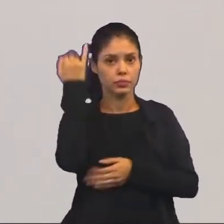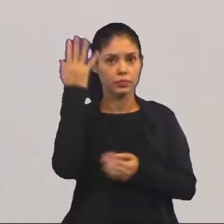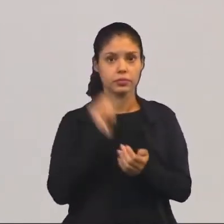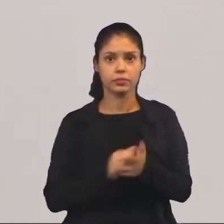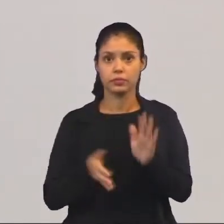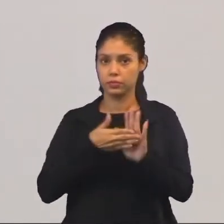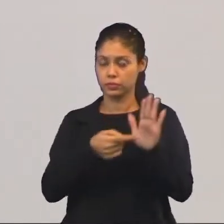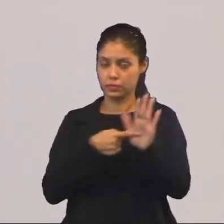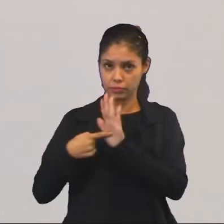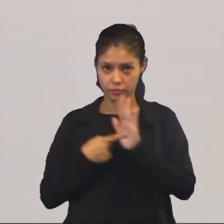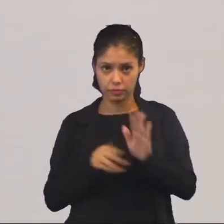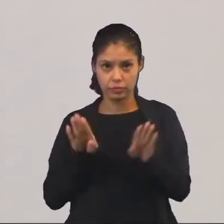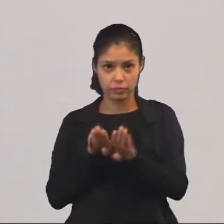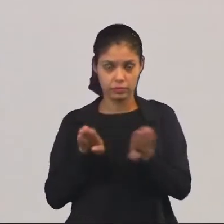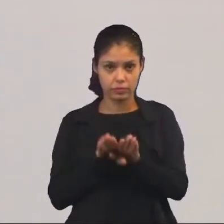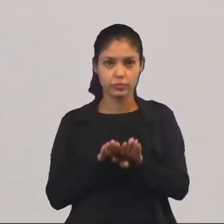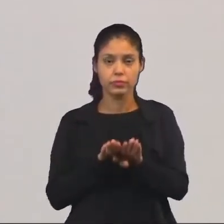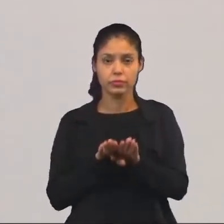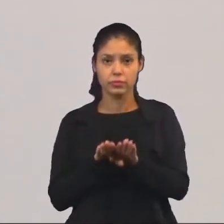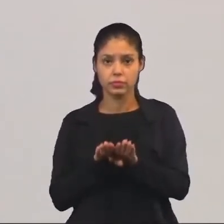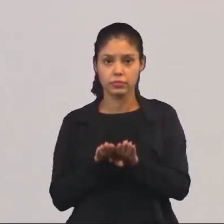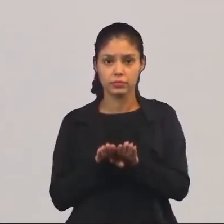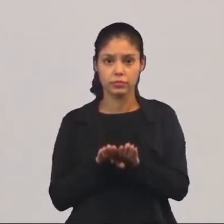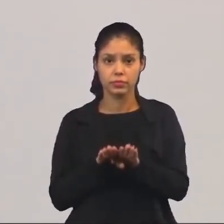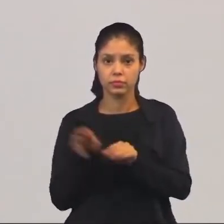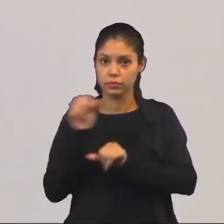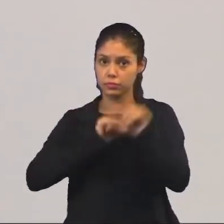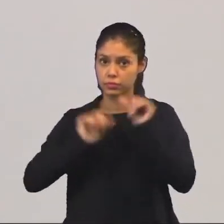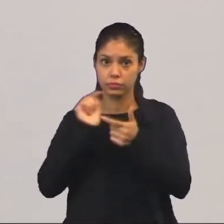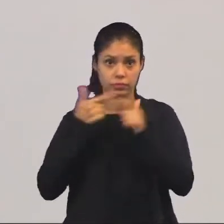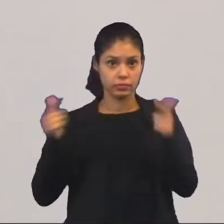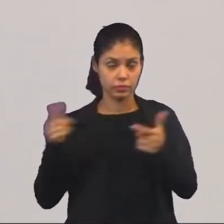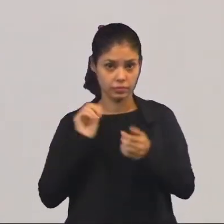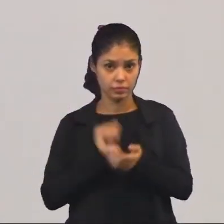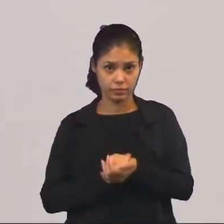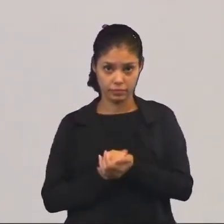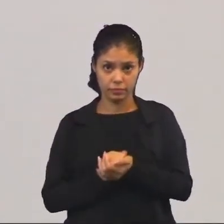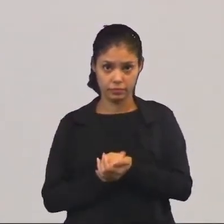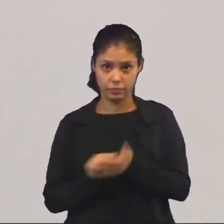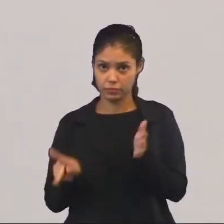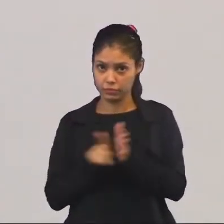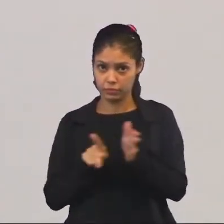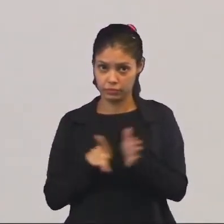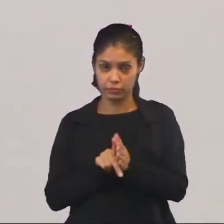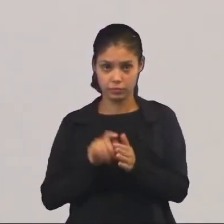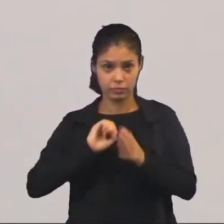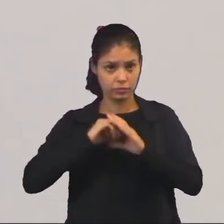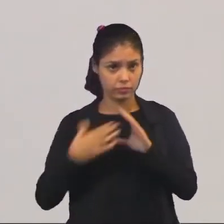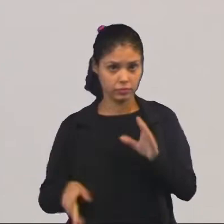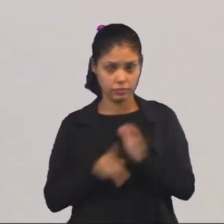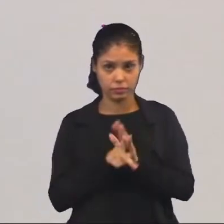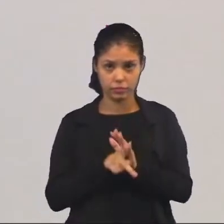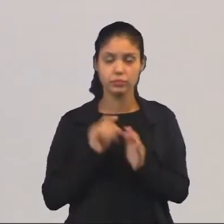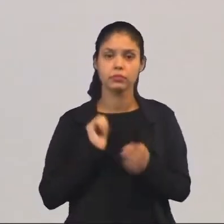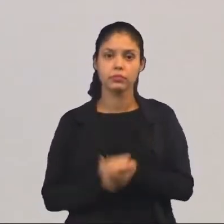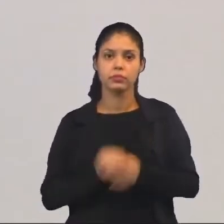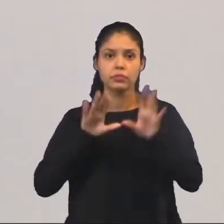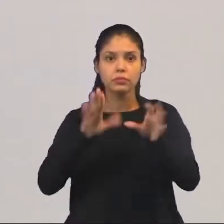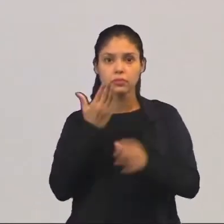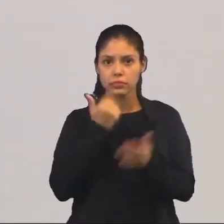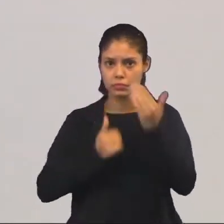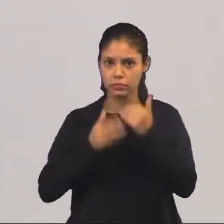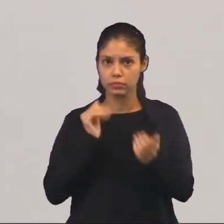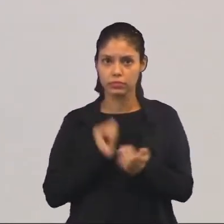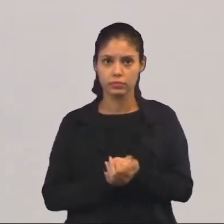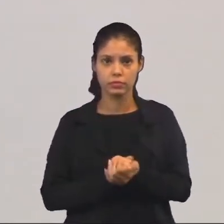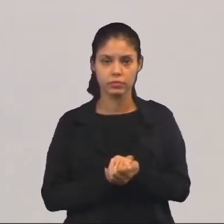e primordial física e nem alterar de grande escala a sua característica nutricional. E esses alimentos